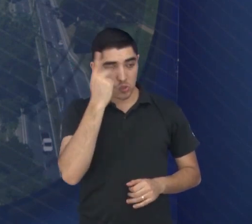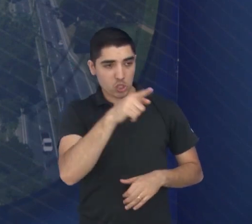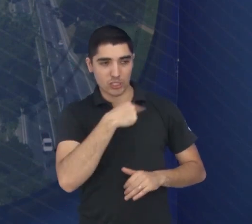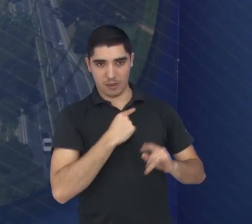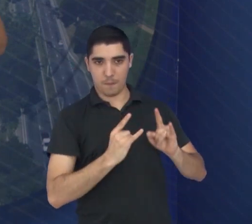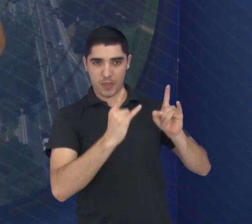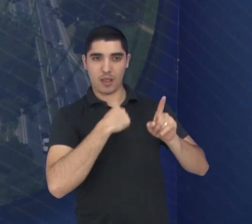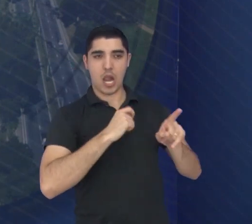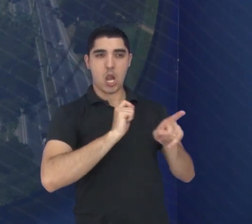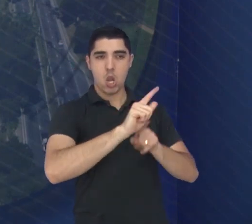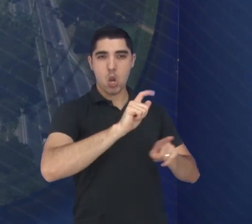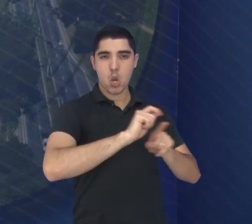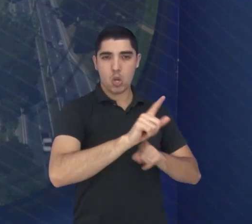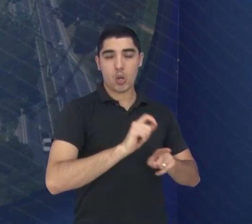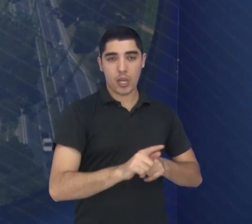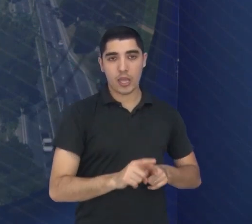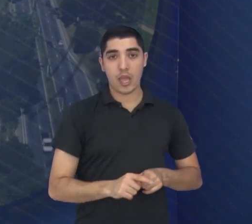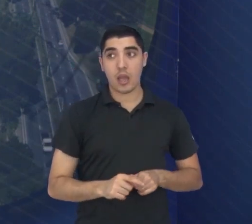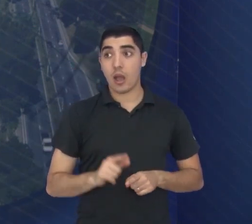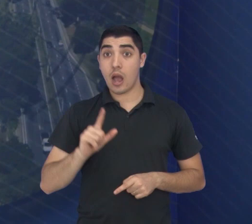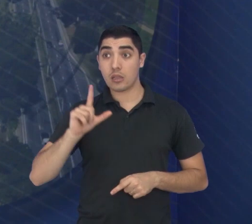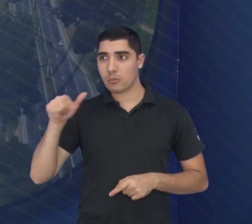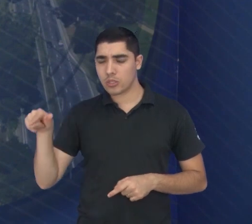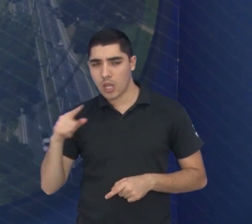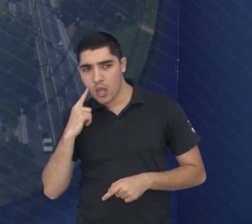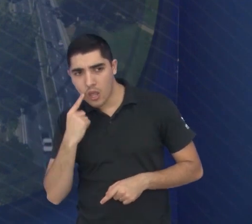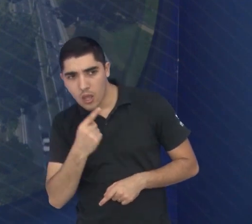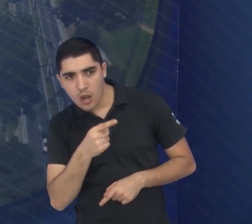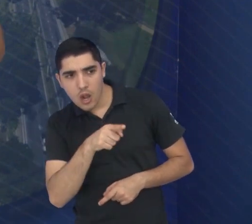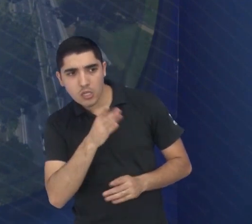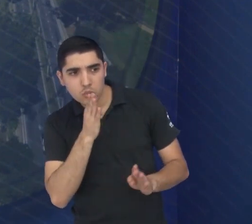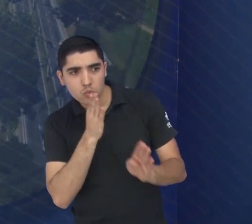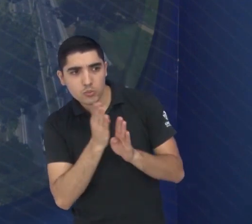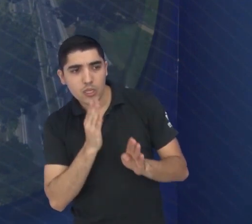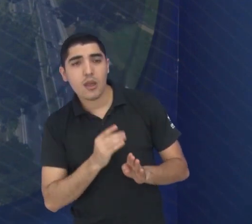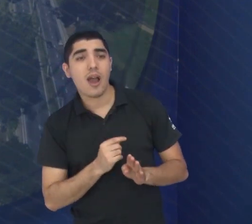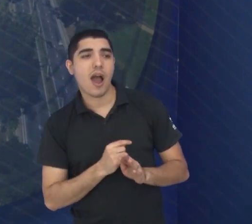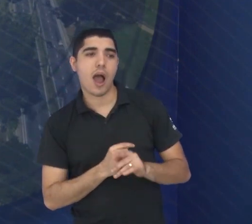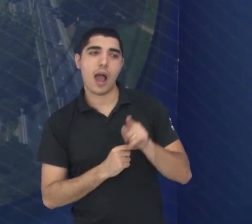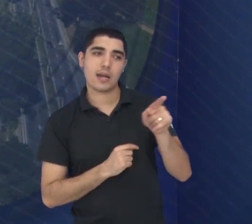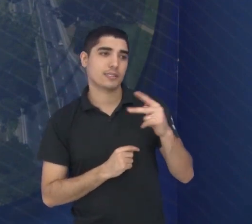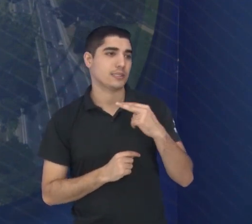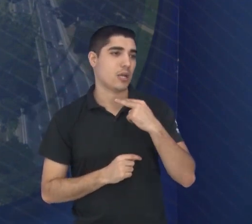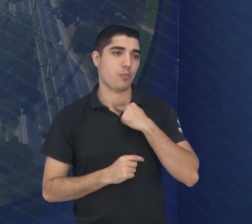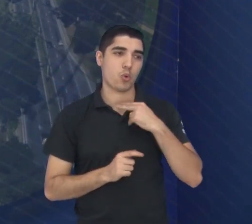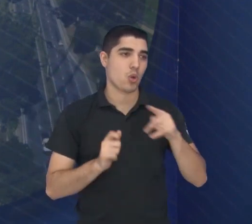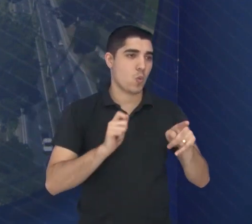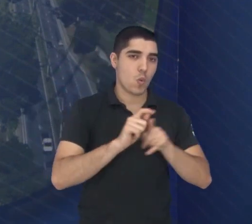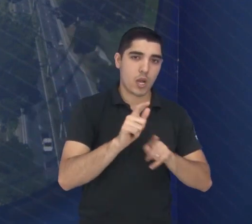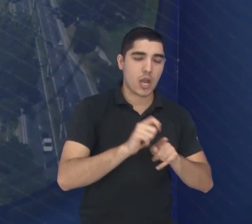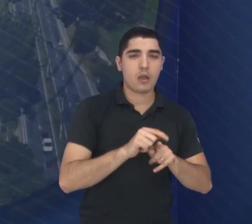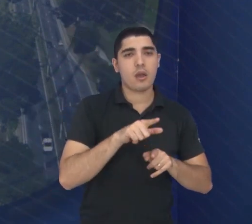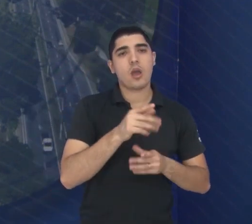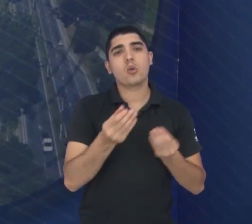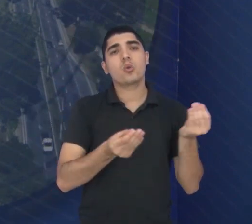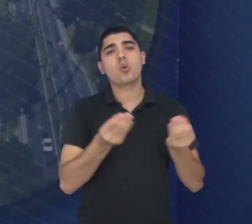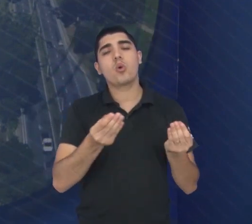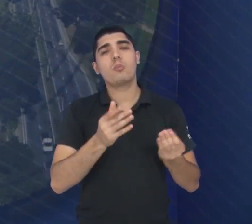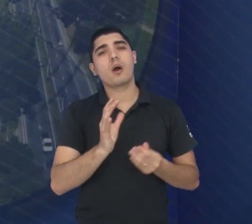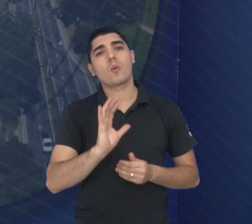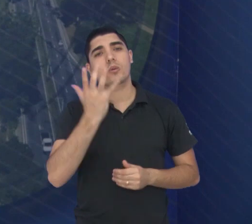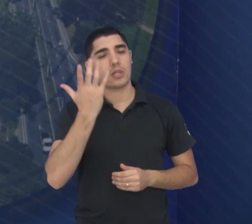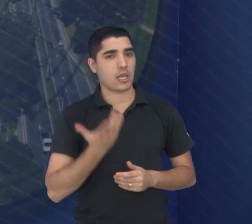foi descoberto e aí foi obrigado a desfazer esse contrato. Como que funciona? Nesse